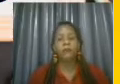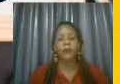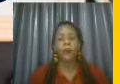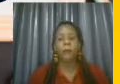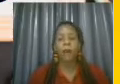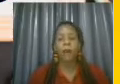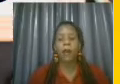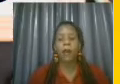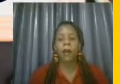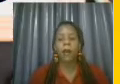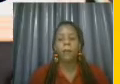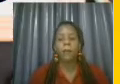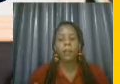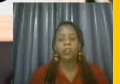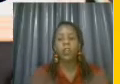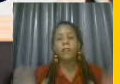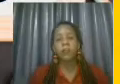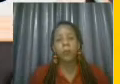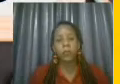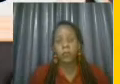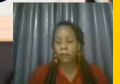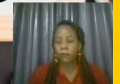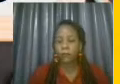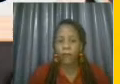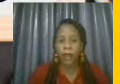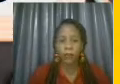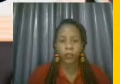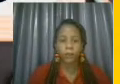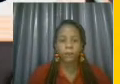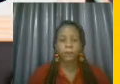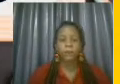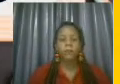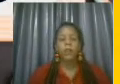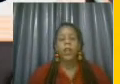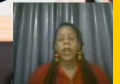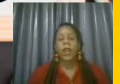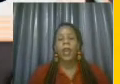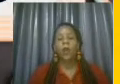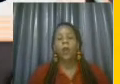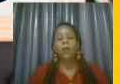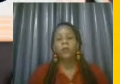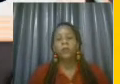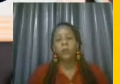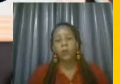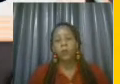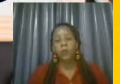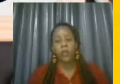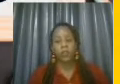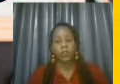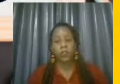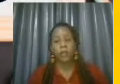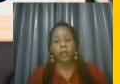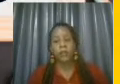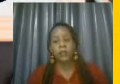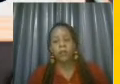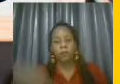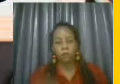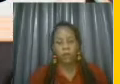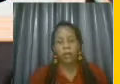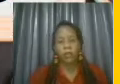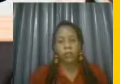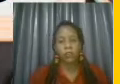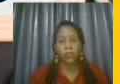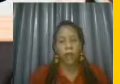trabalhavam de livre e espontânea vontade. Quando os portugueses